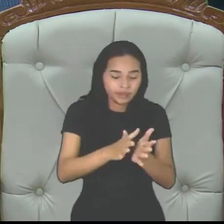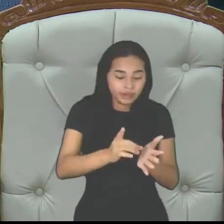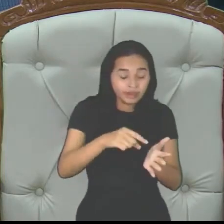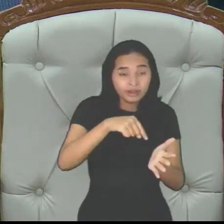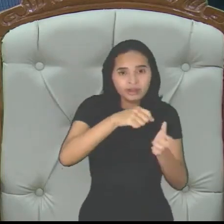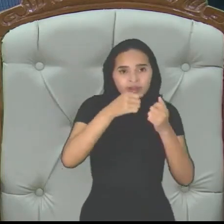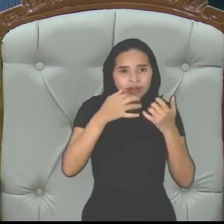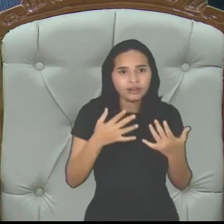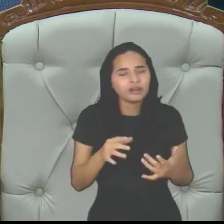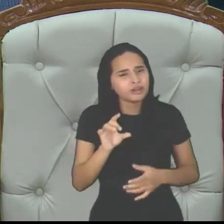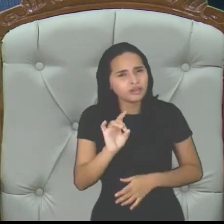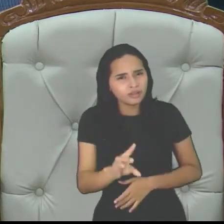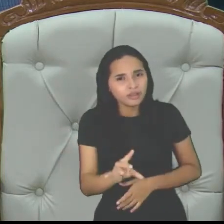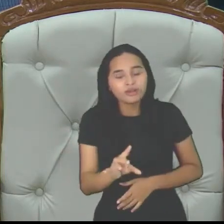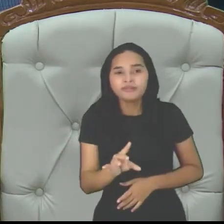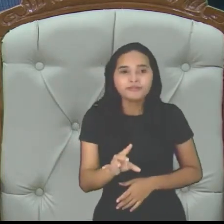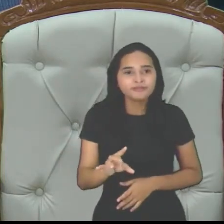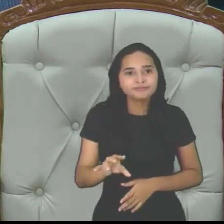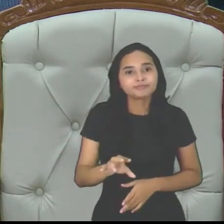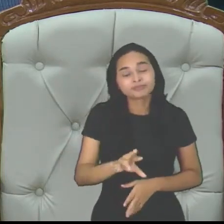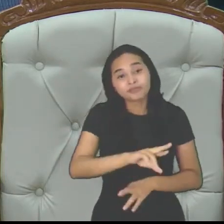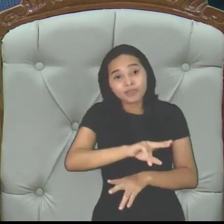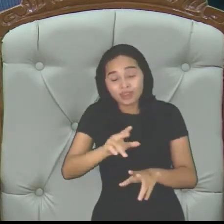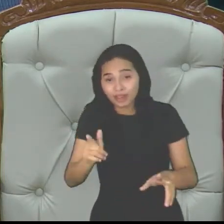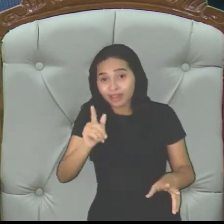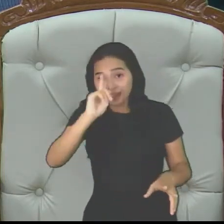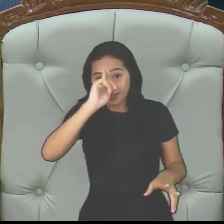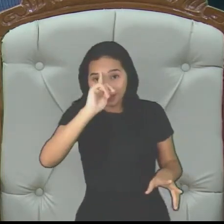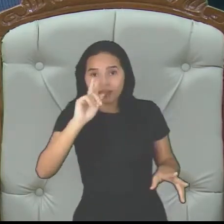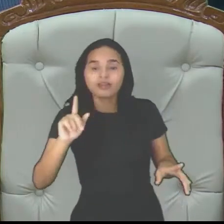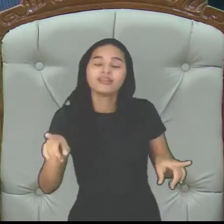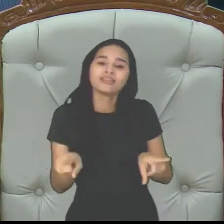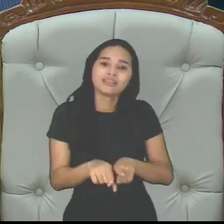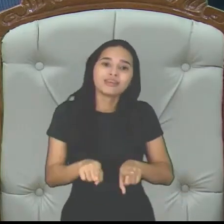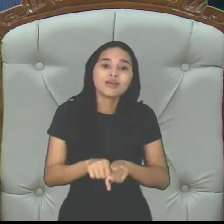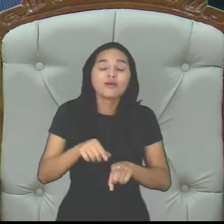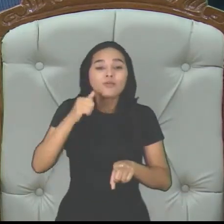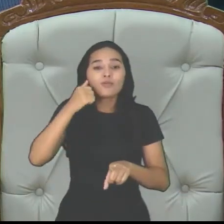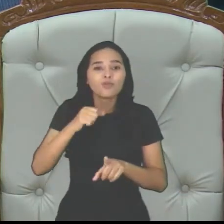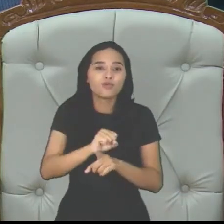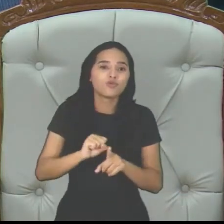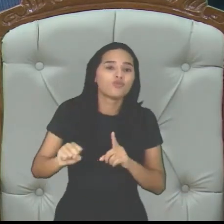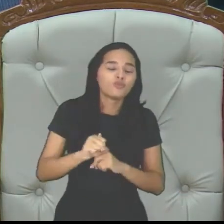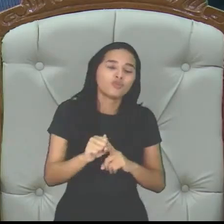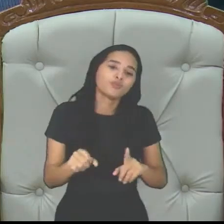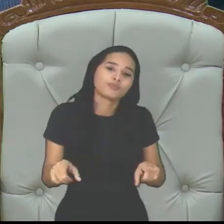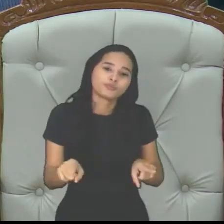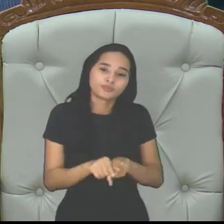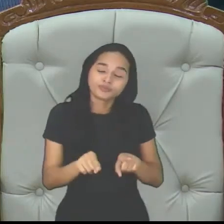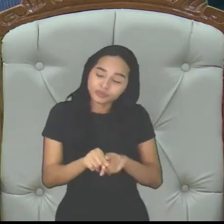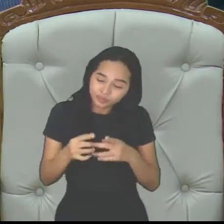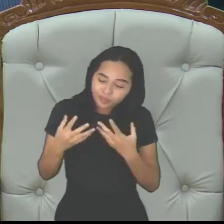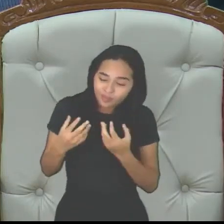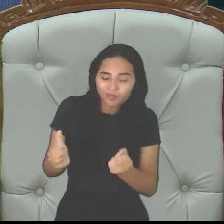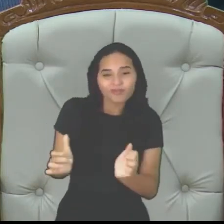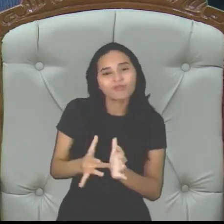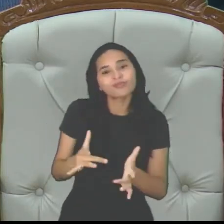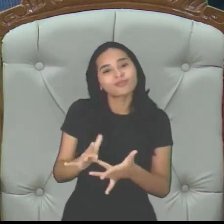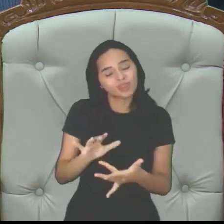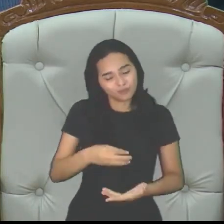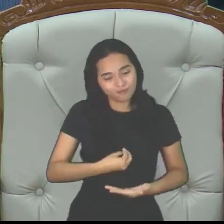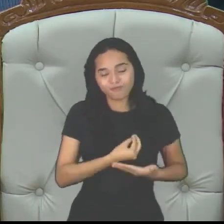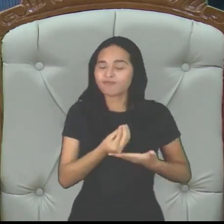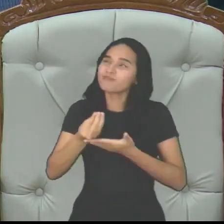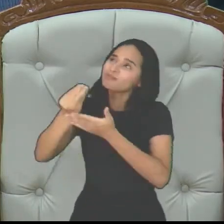não somente muitos gregos creram, mas mulheres da sociedade também entregaram a vida a Jesus